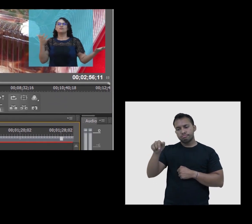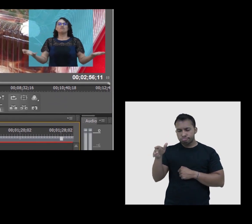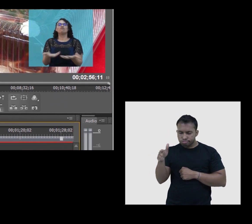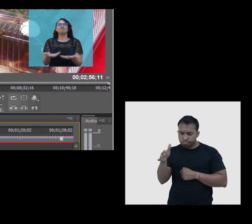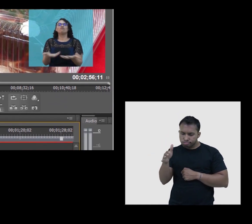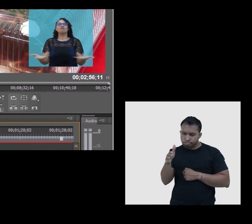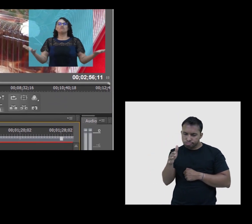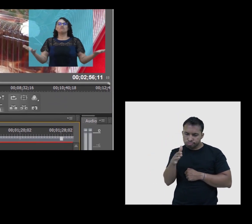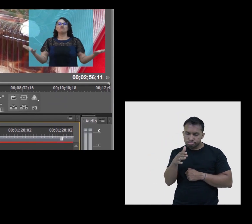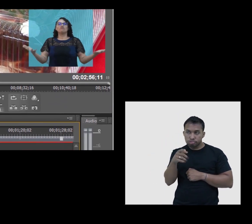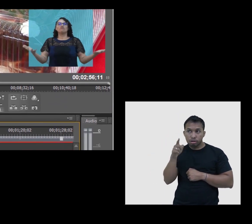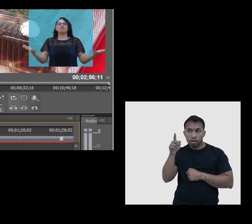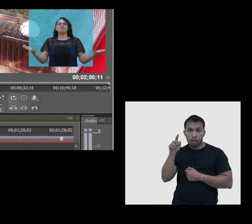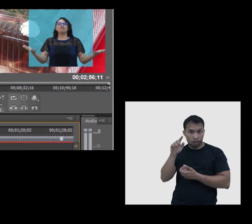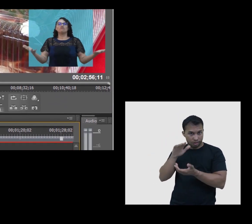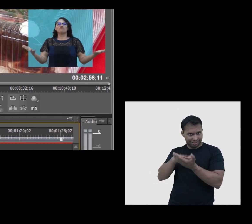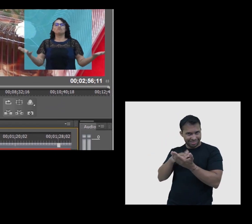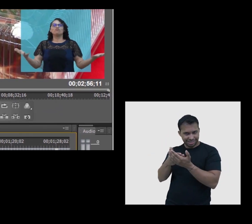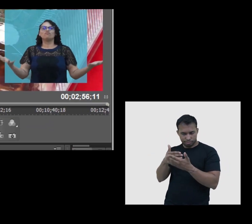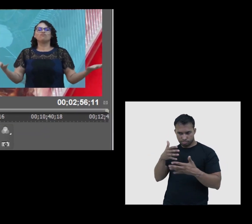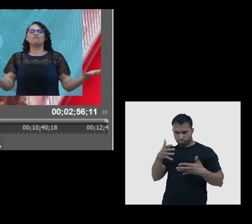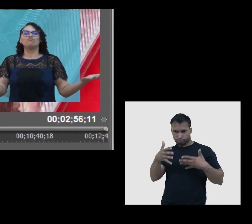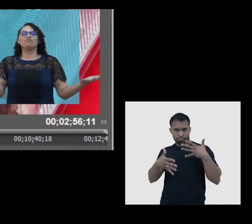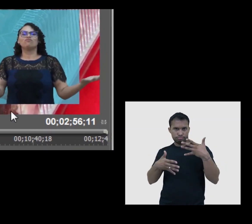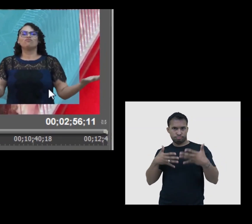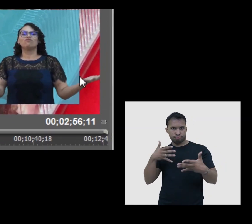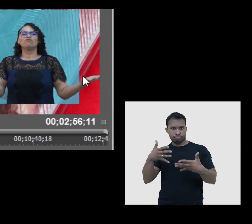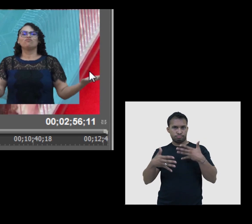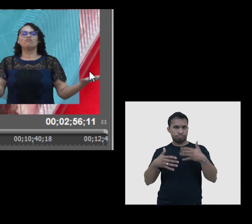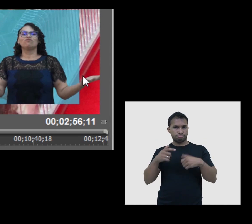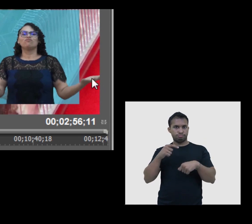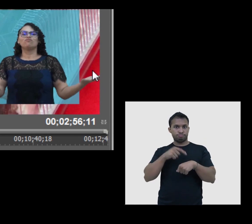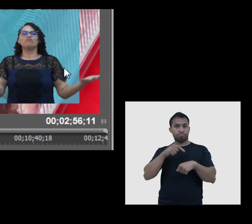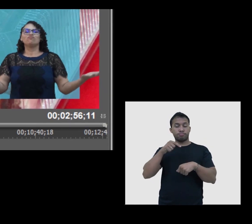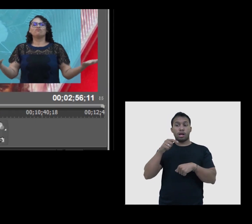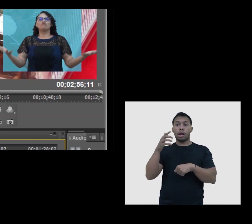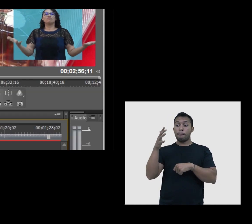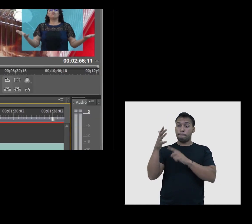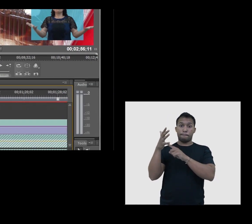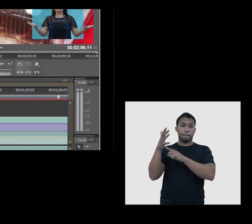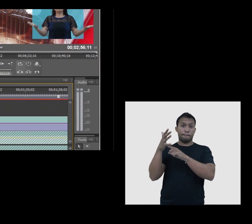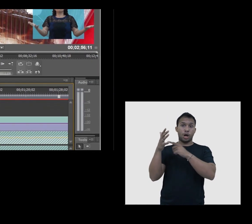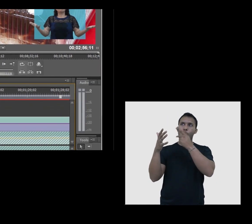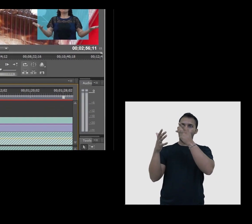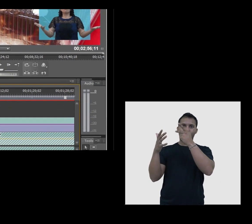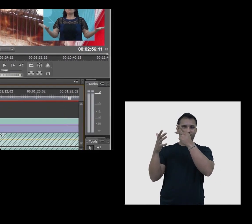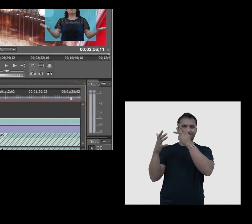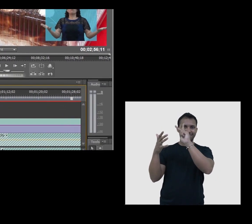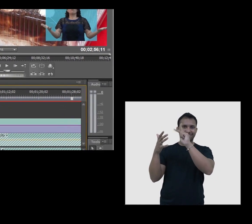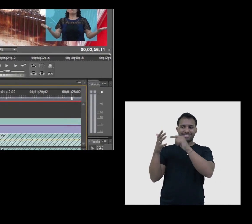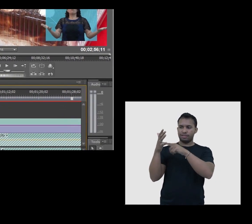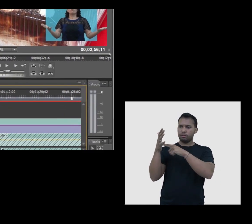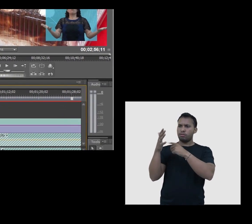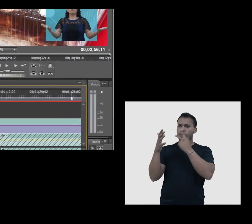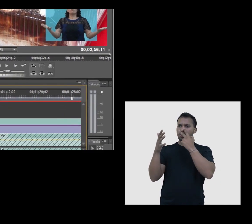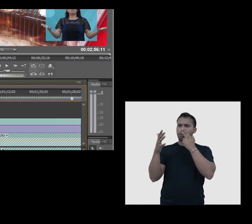Em determinado momento da sinalização aqui da intérprete, a mão dela